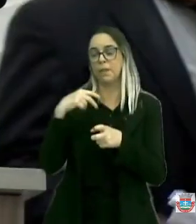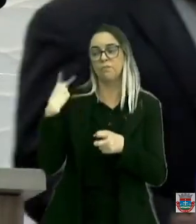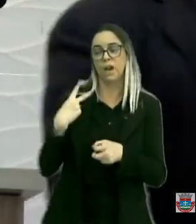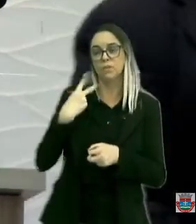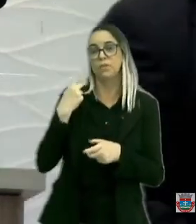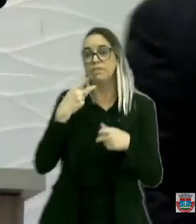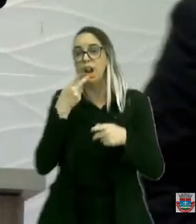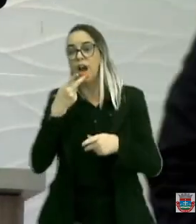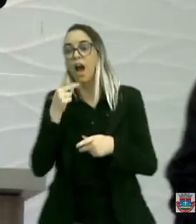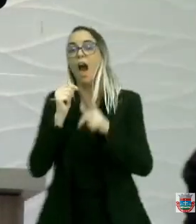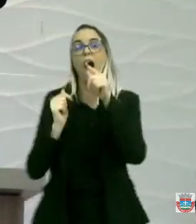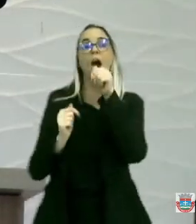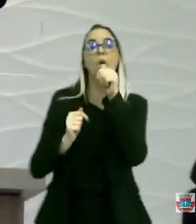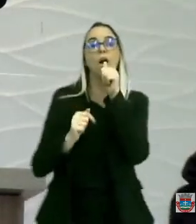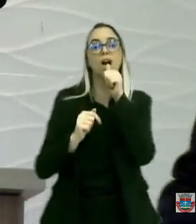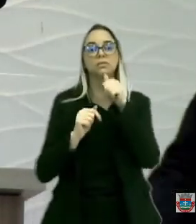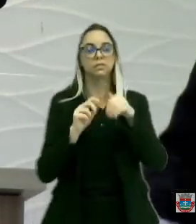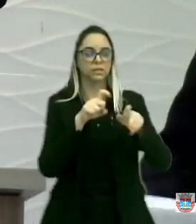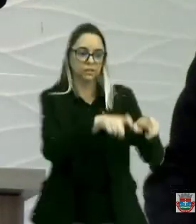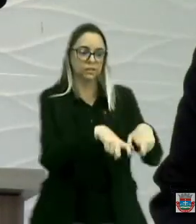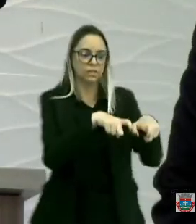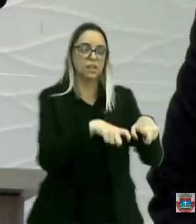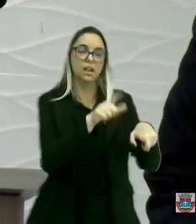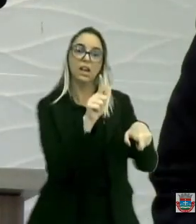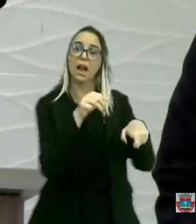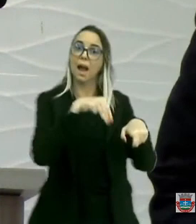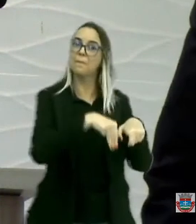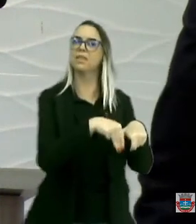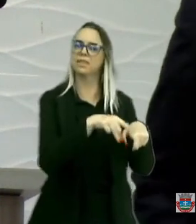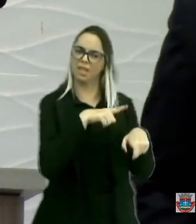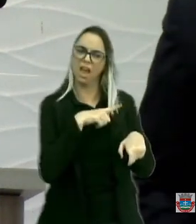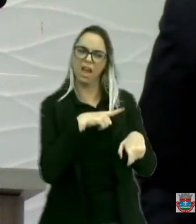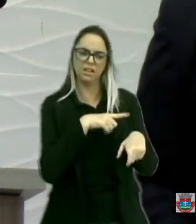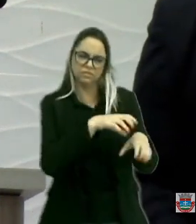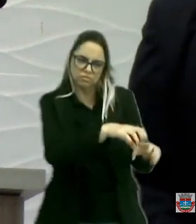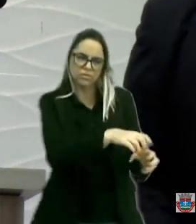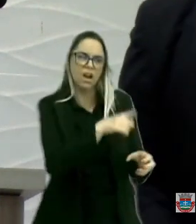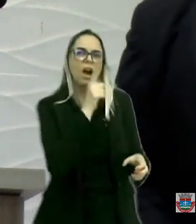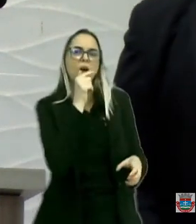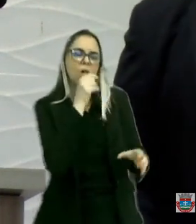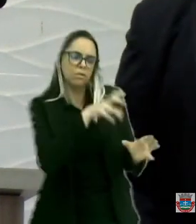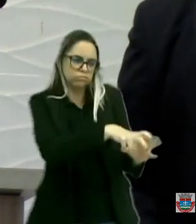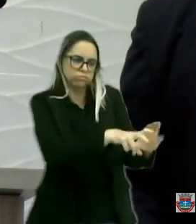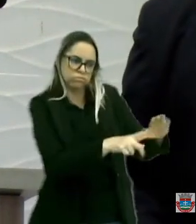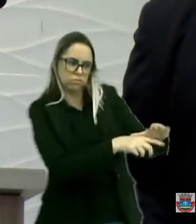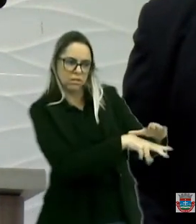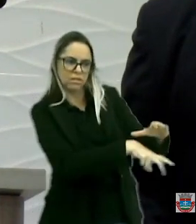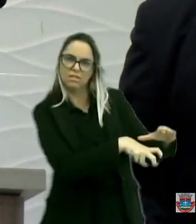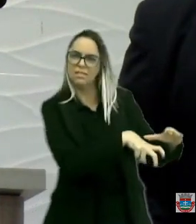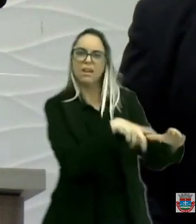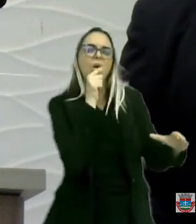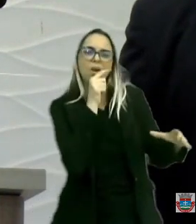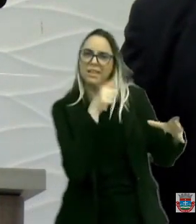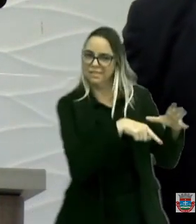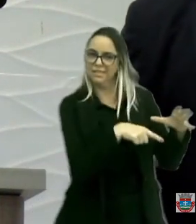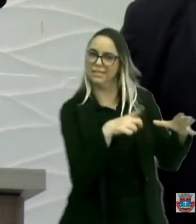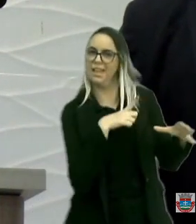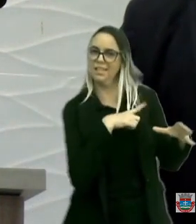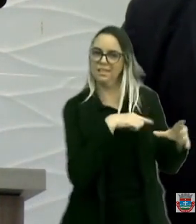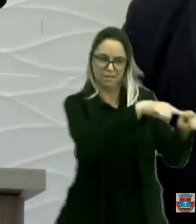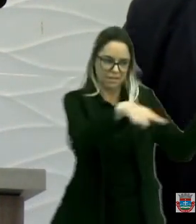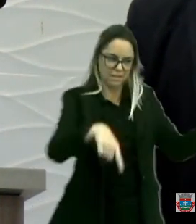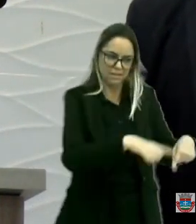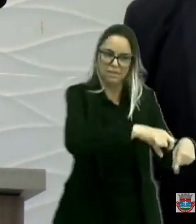do Gama. Sim, lá tem um poço, sim, mas não está atendendo toda a população.